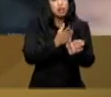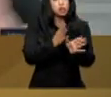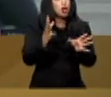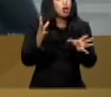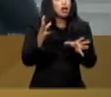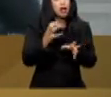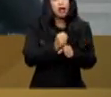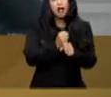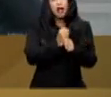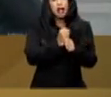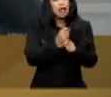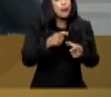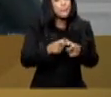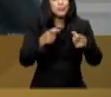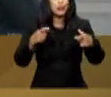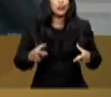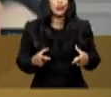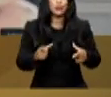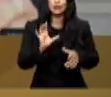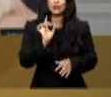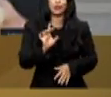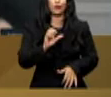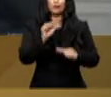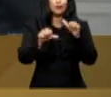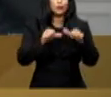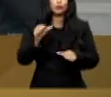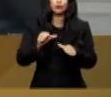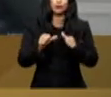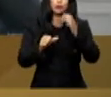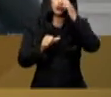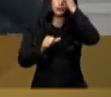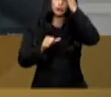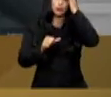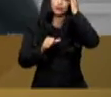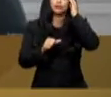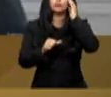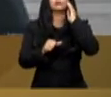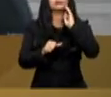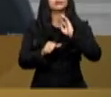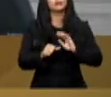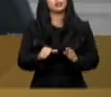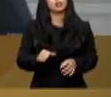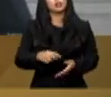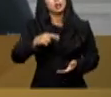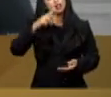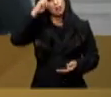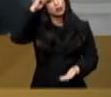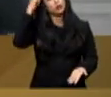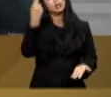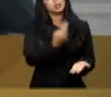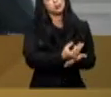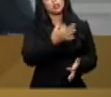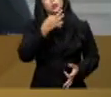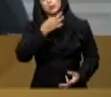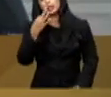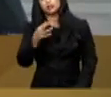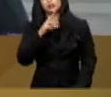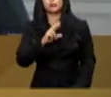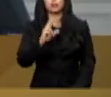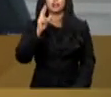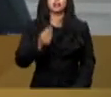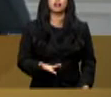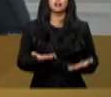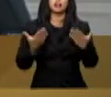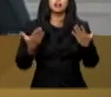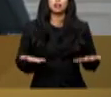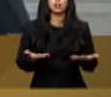já existente. Então, com todo o respeito às posições em contrário, não obstante todo